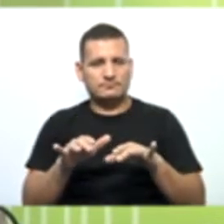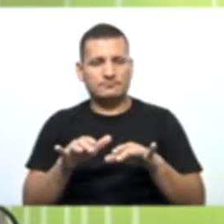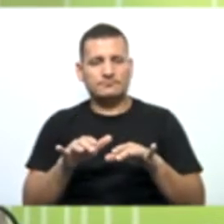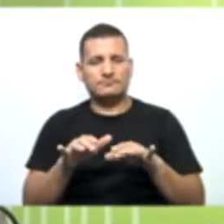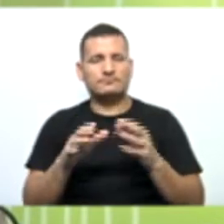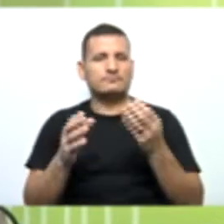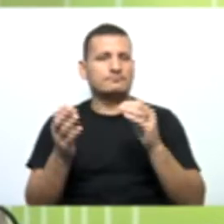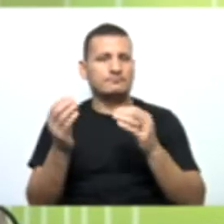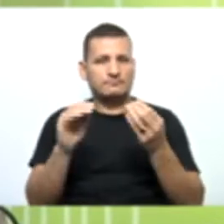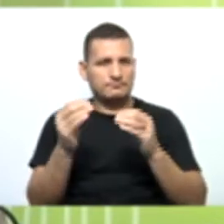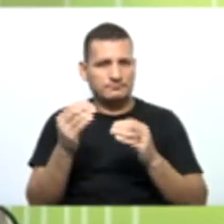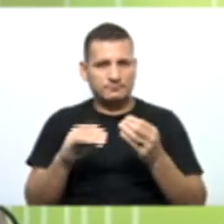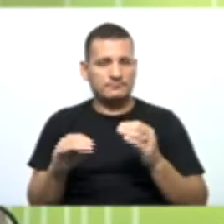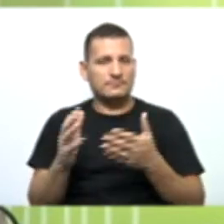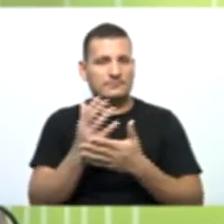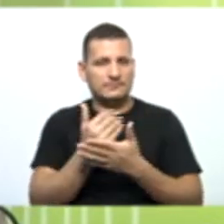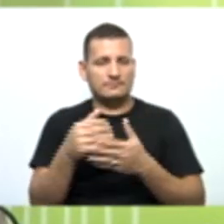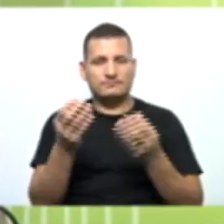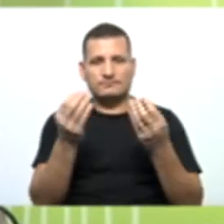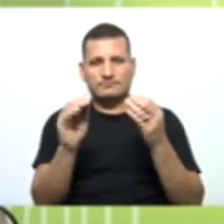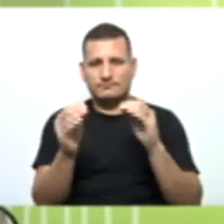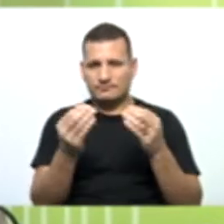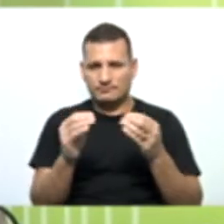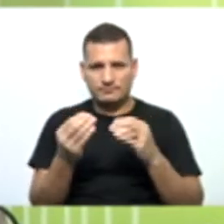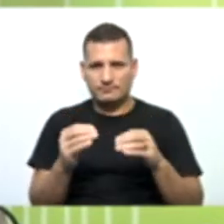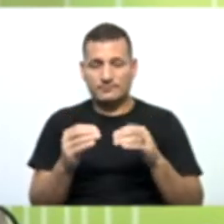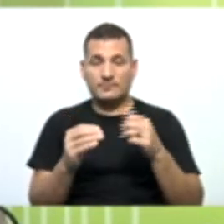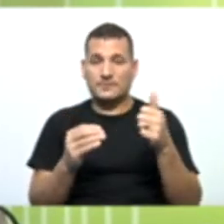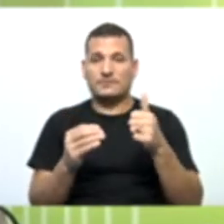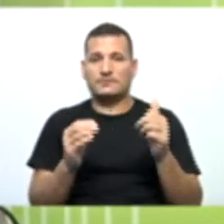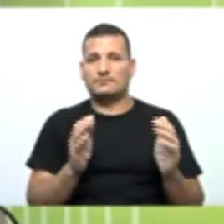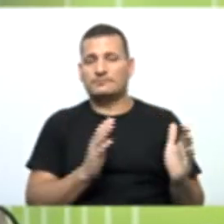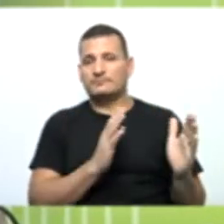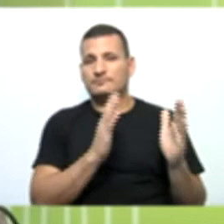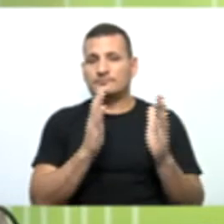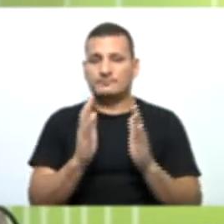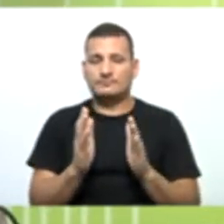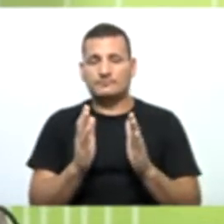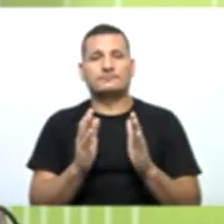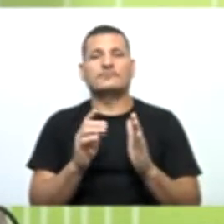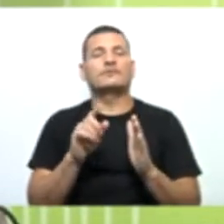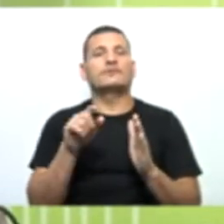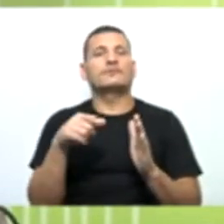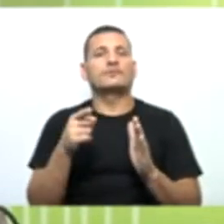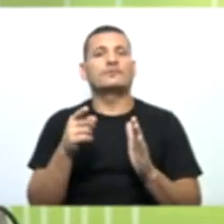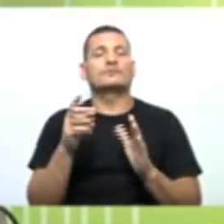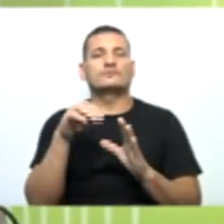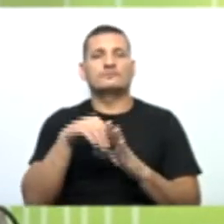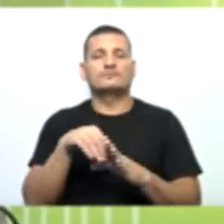insere dados nele, você está entrando na primeira etapa. Quando ele é processado,